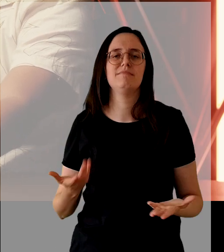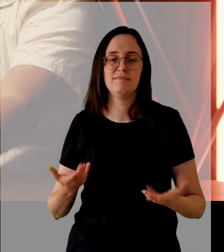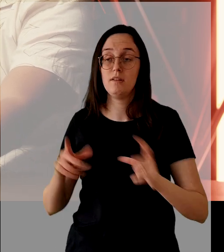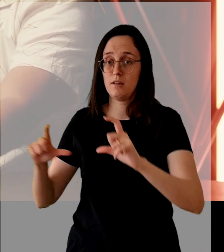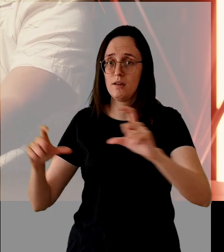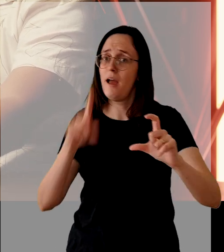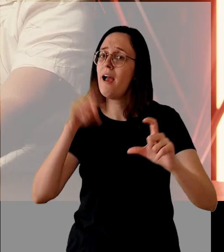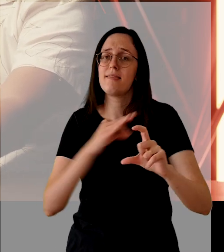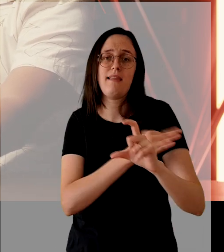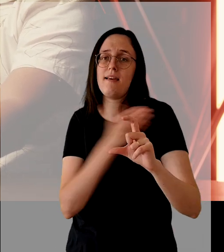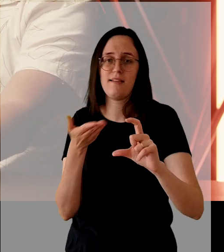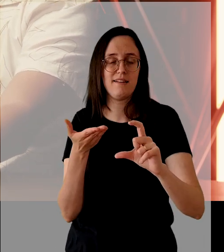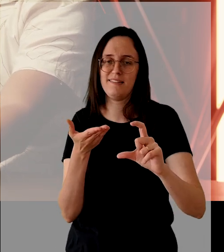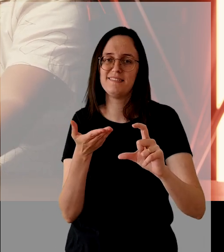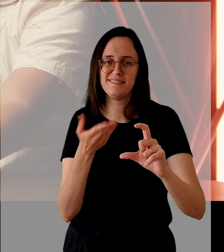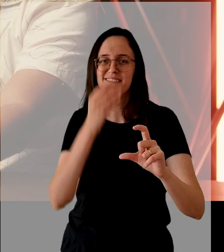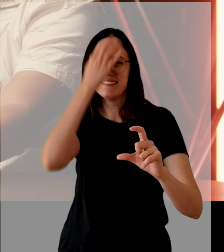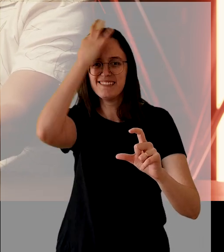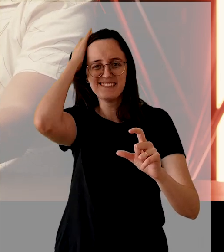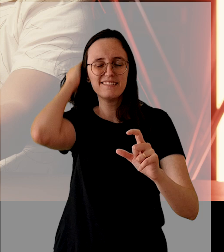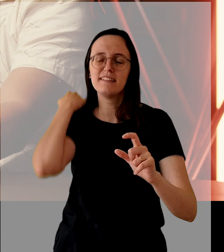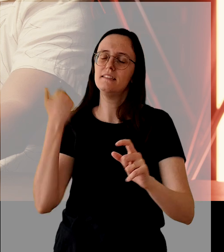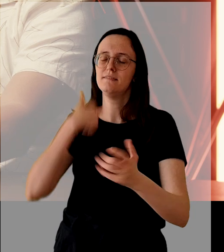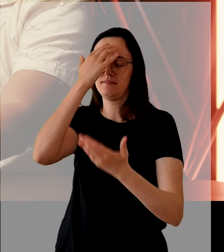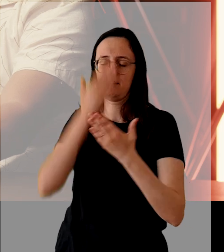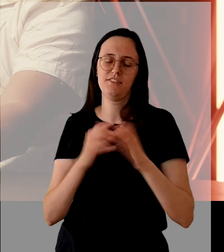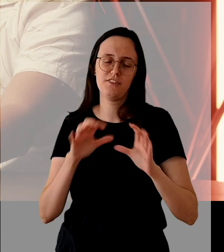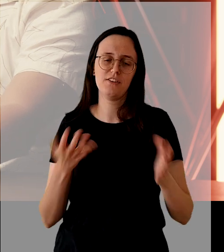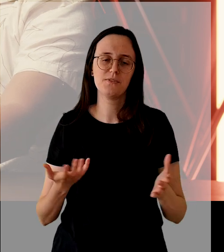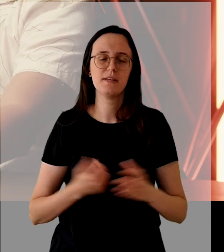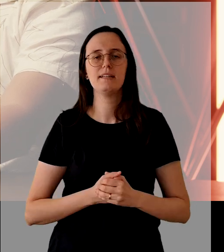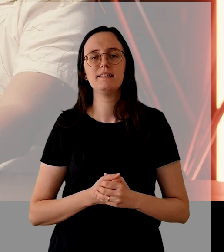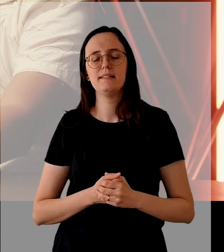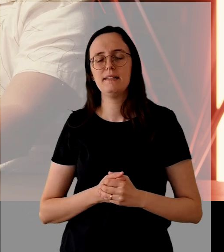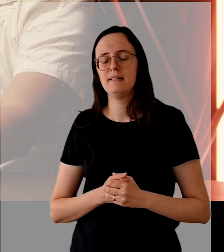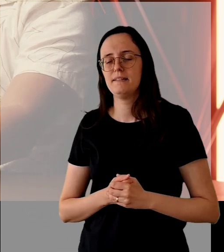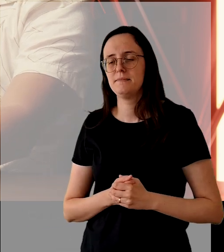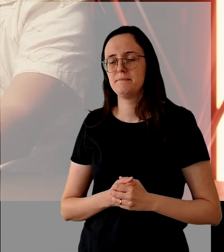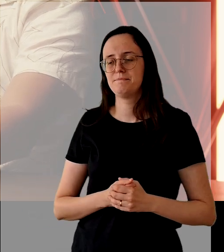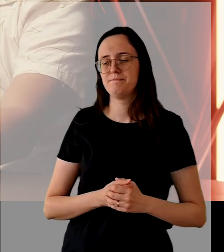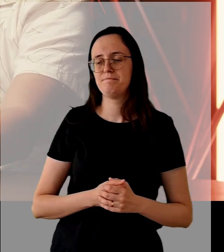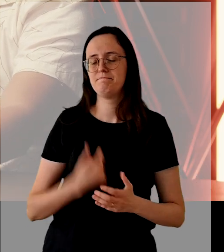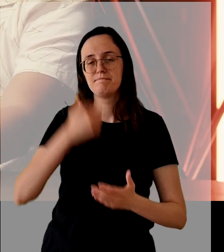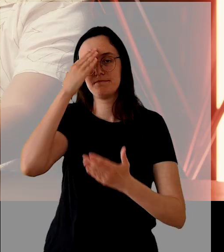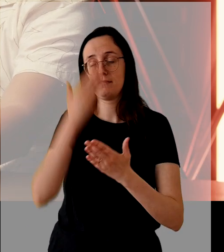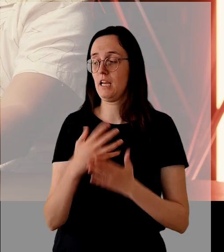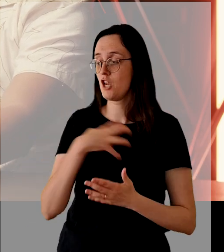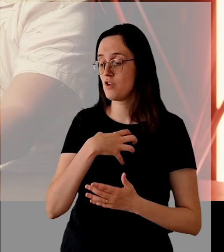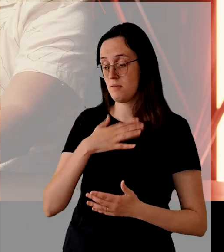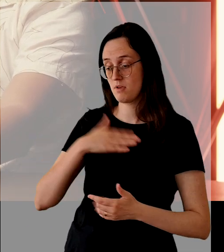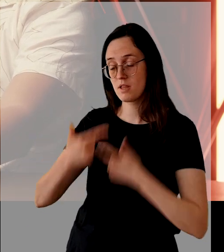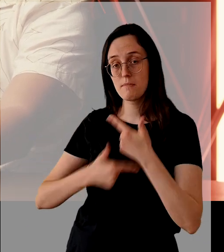fotografia é um meio técnico. Então assim, eu acredito nisso assim, né? Então Eu acho que o jeito de eu